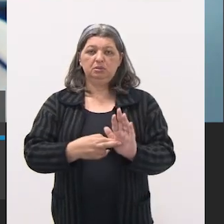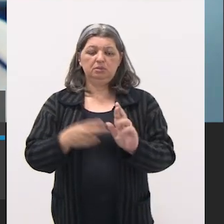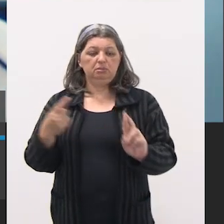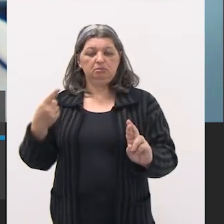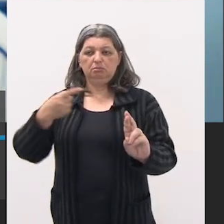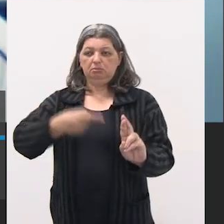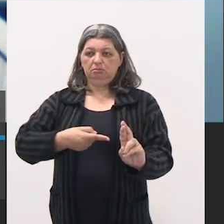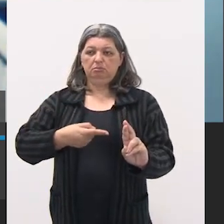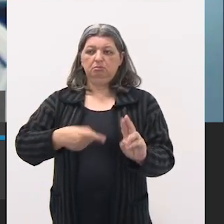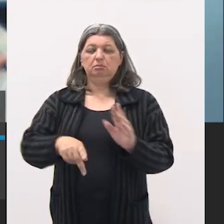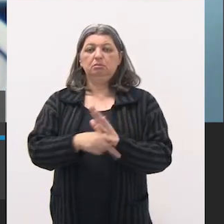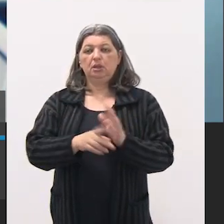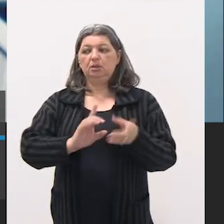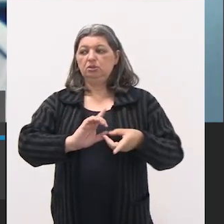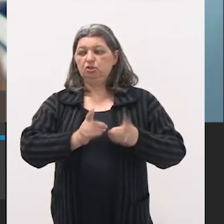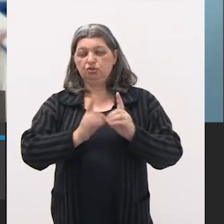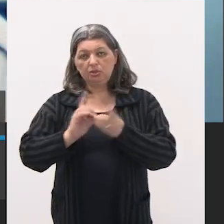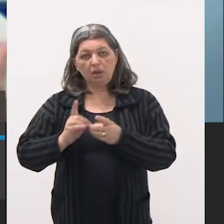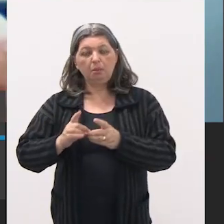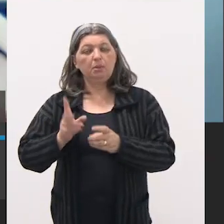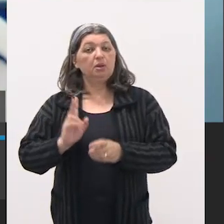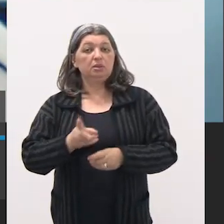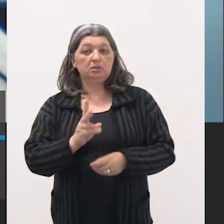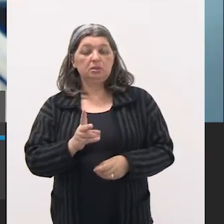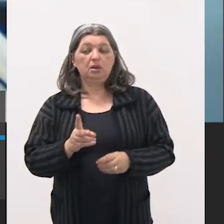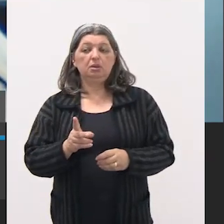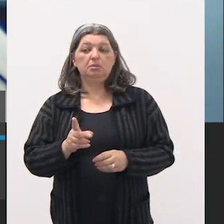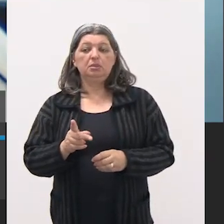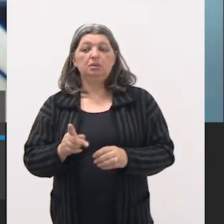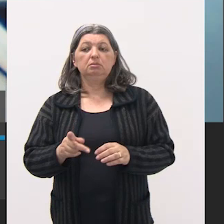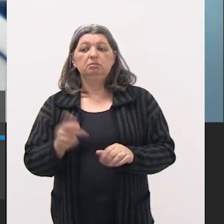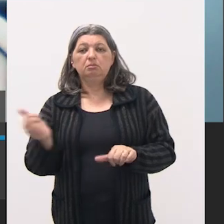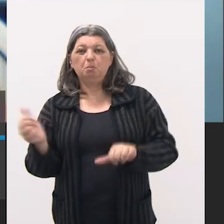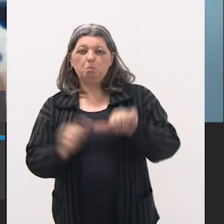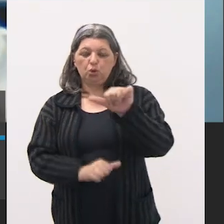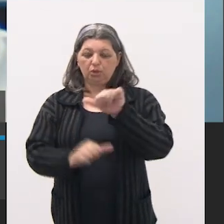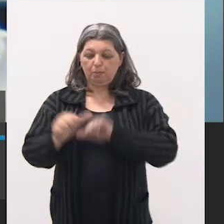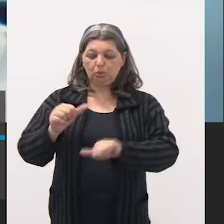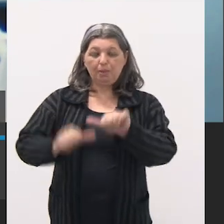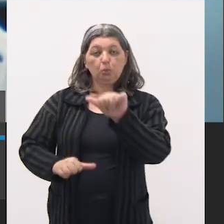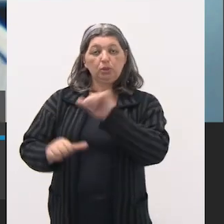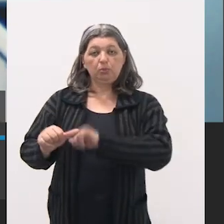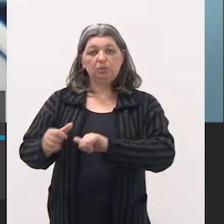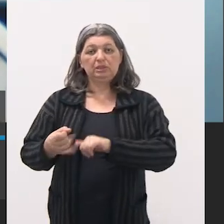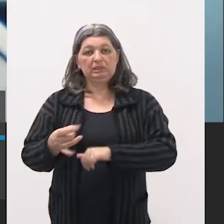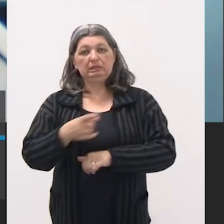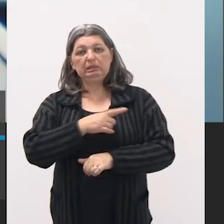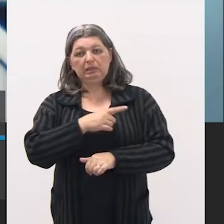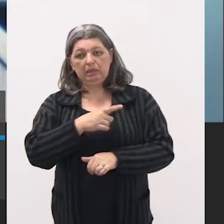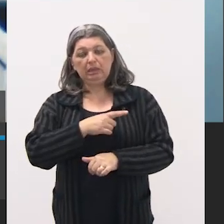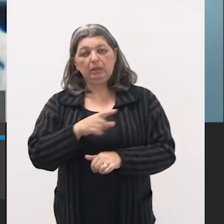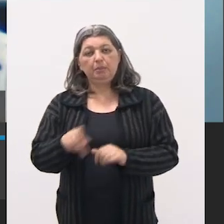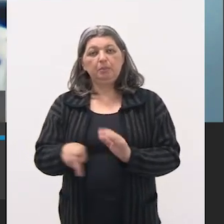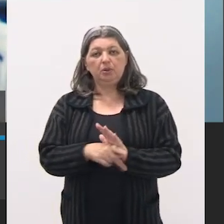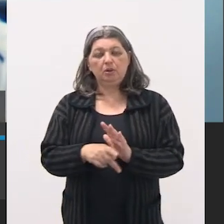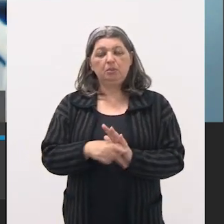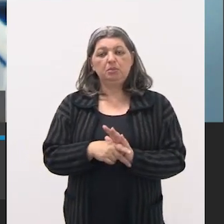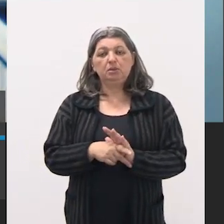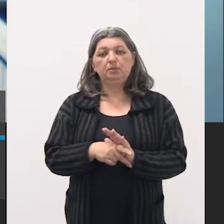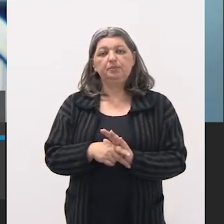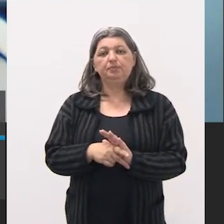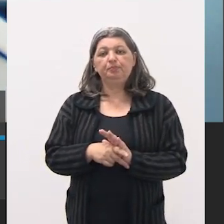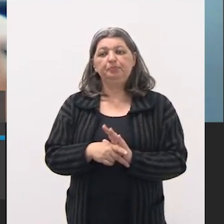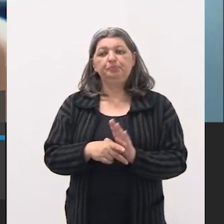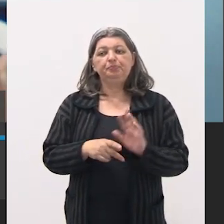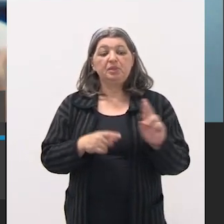ela vai ao todo momento construindo e desconstruindo. Então, se você tem essa representatividade, a